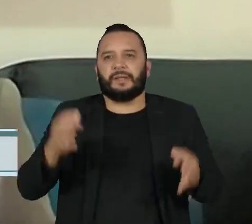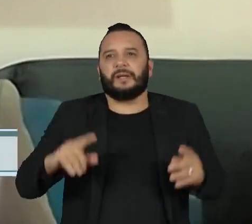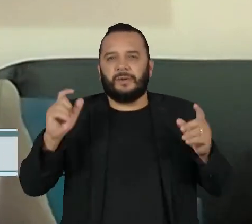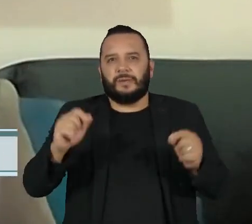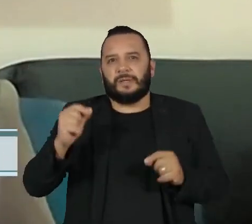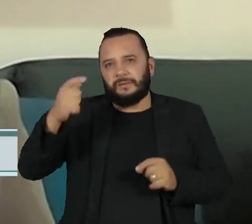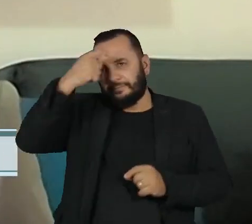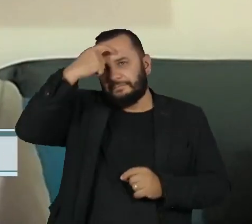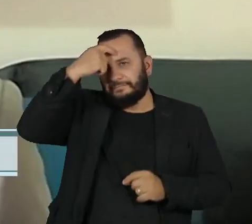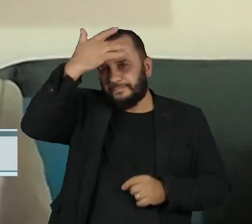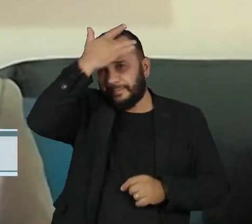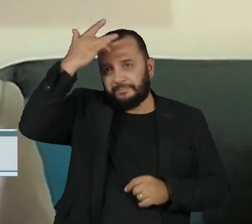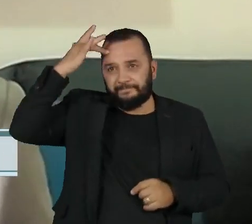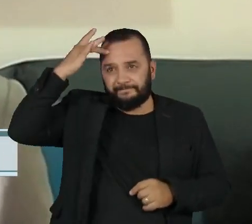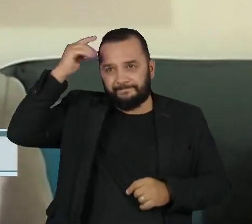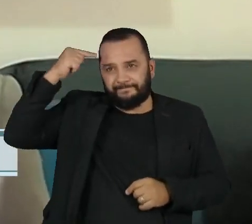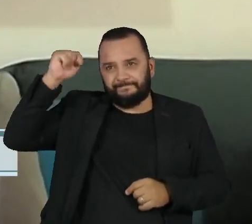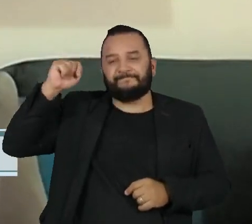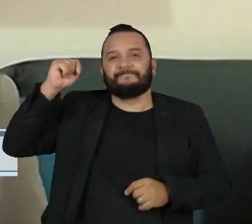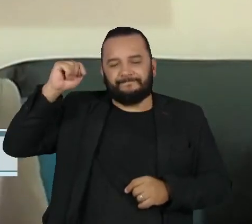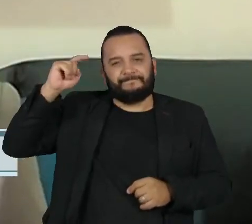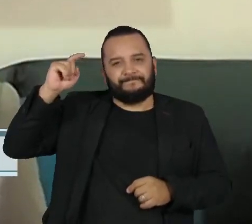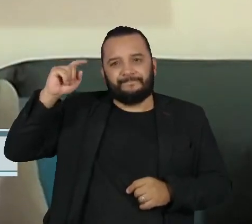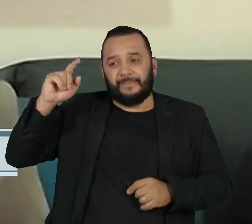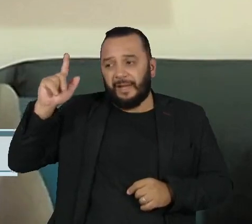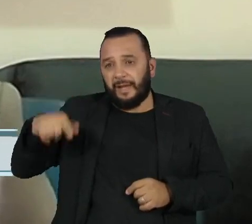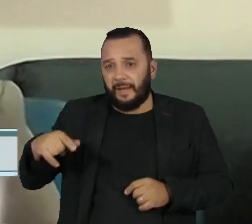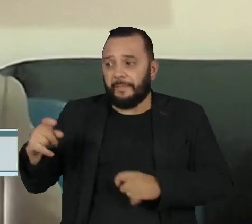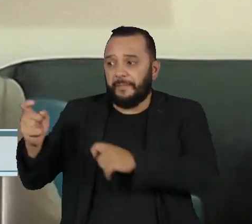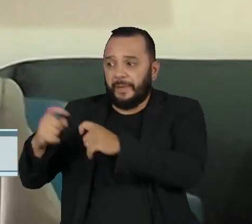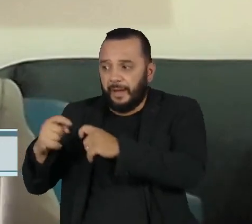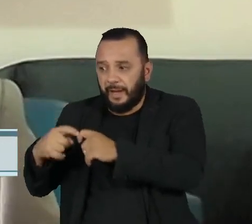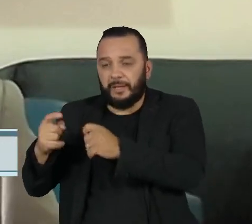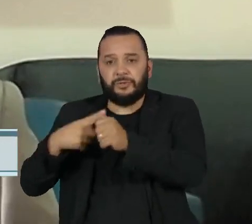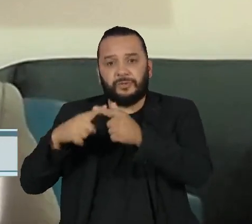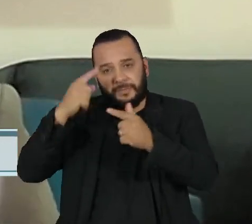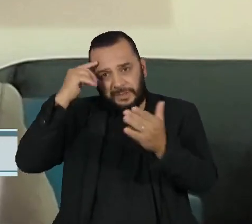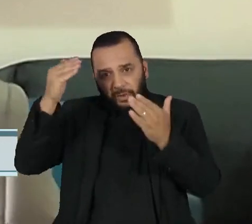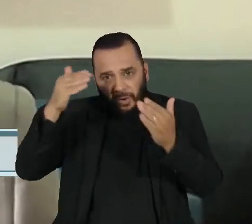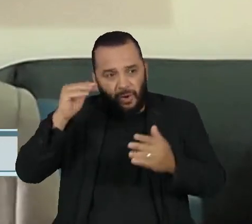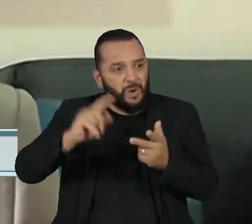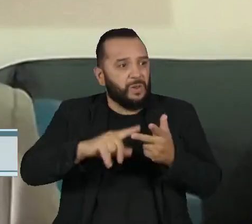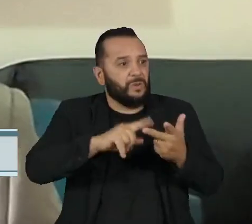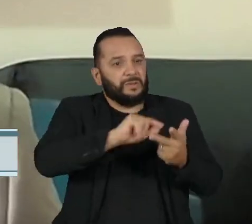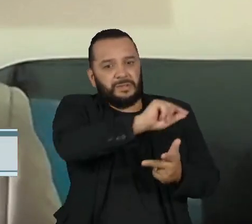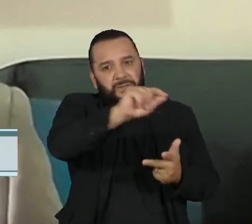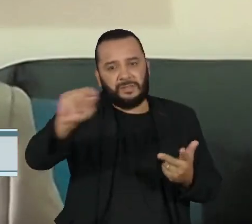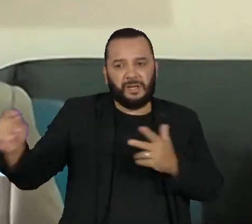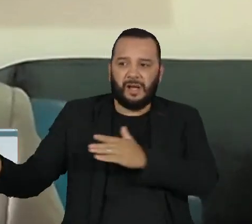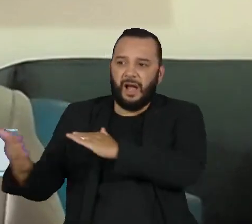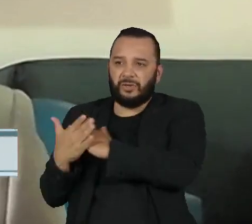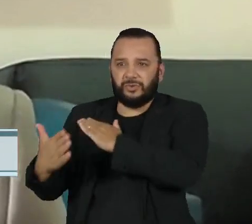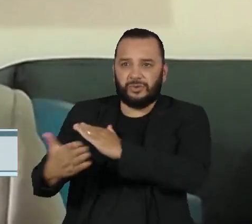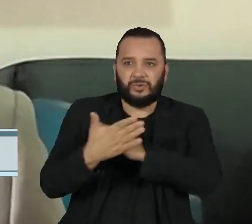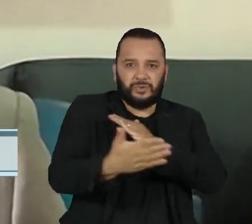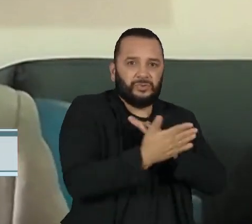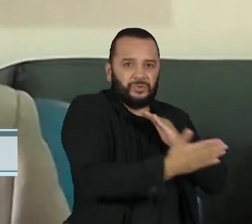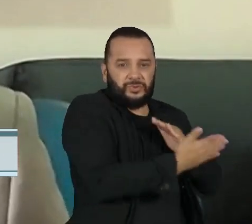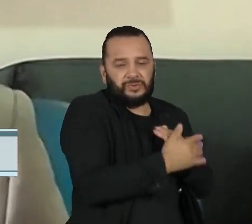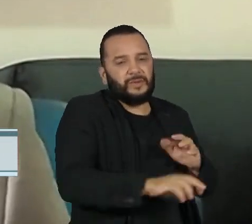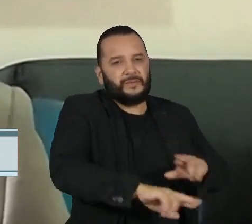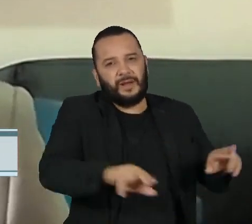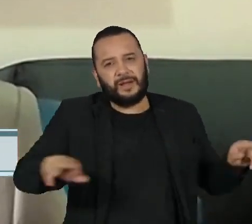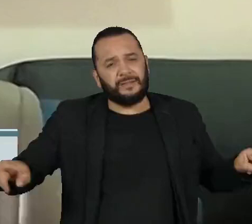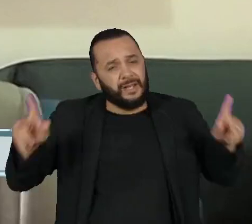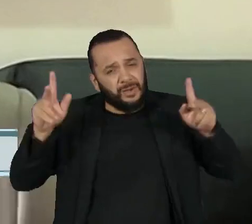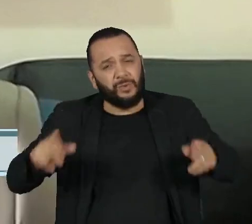saúde mental é um campo bastante multidisciplinar, né? Assim como é a saúde, né? A saúde física também, né? Nós conseguimos atuar